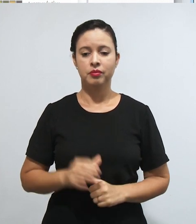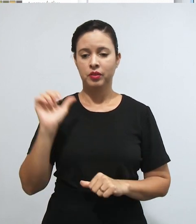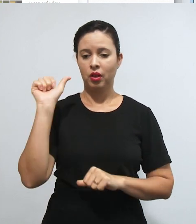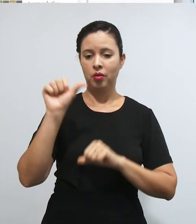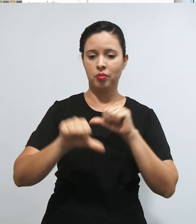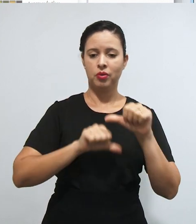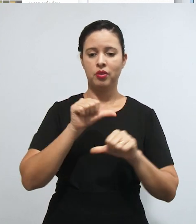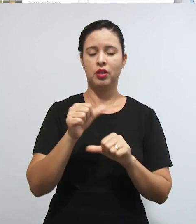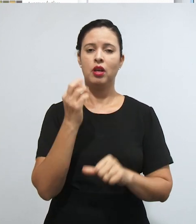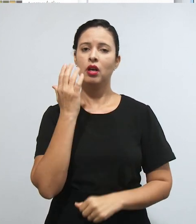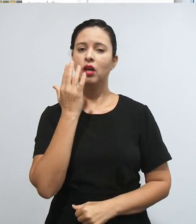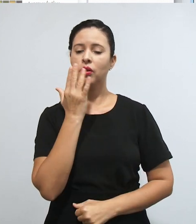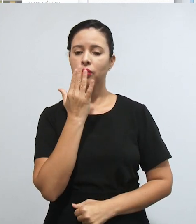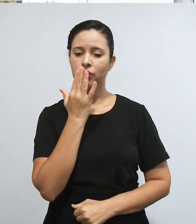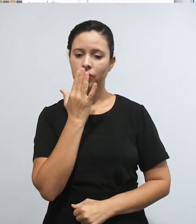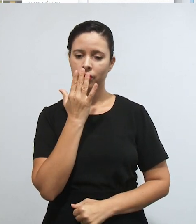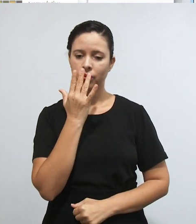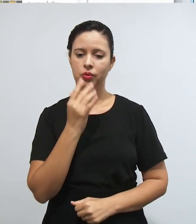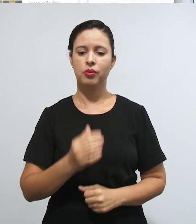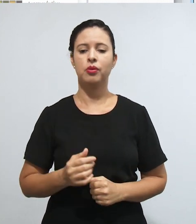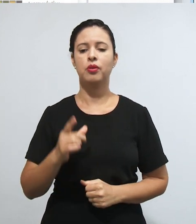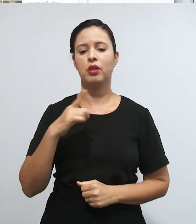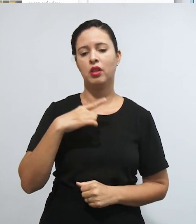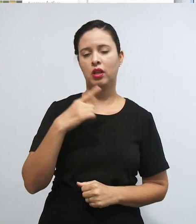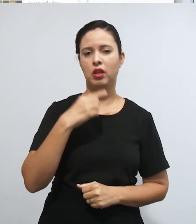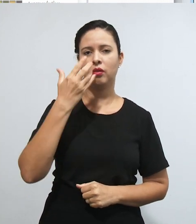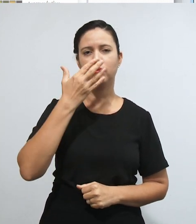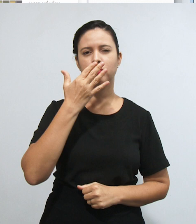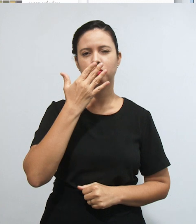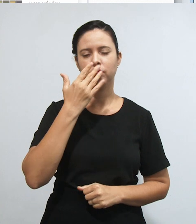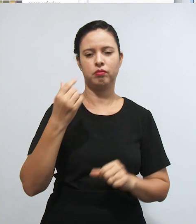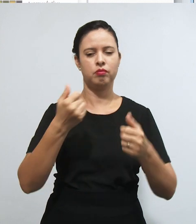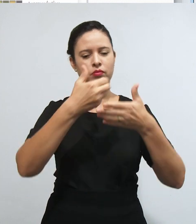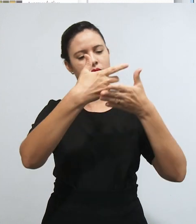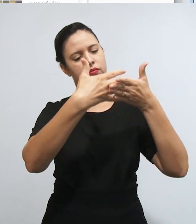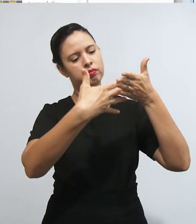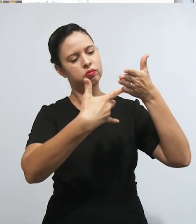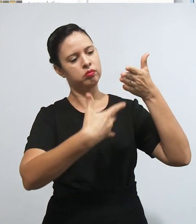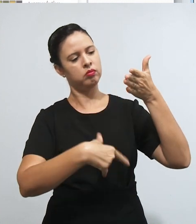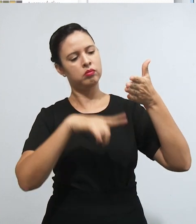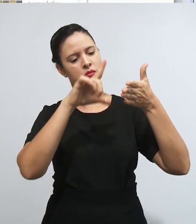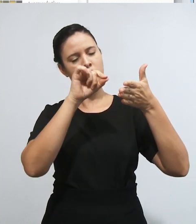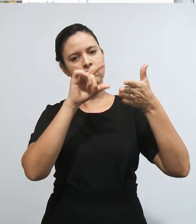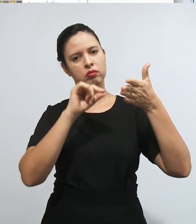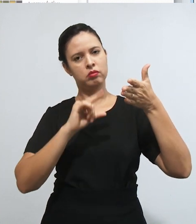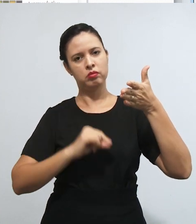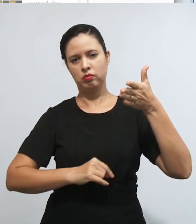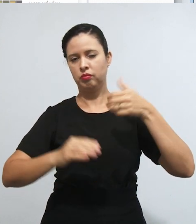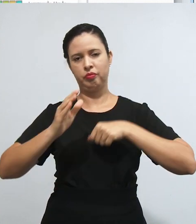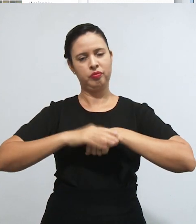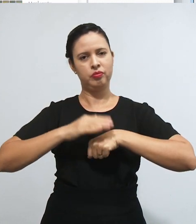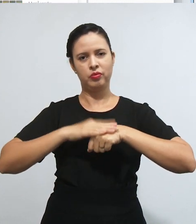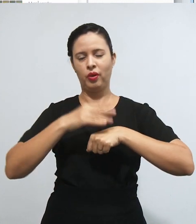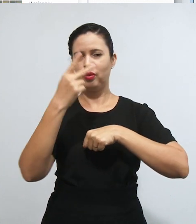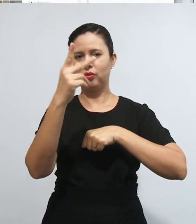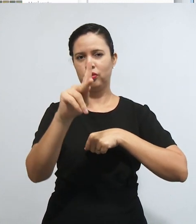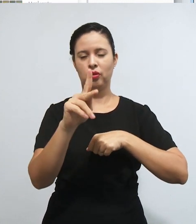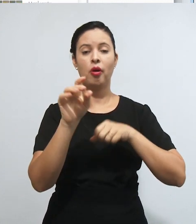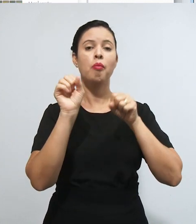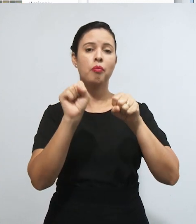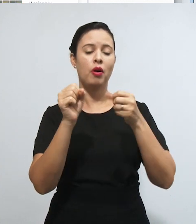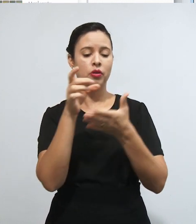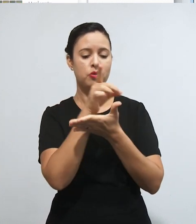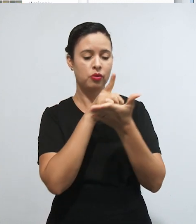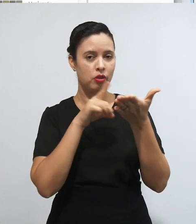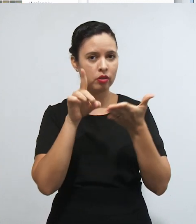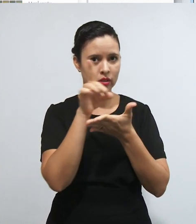aqui as cores, né? Ele tem aqui uma combinação, uma paleta de cores que você pode estar escolhendo aqui. Então, além de escolher o design, você pode